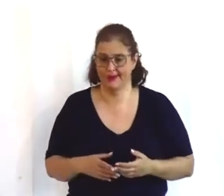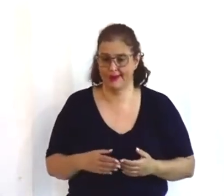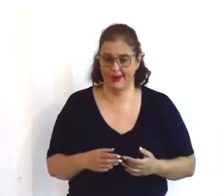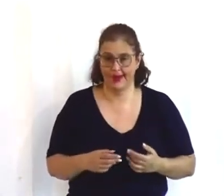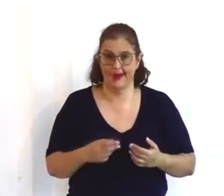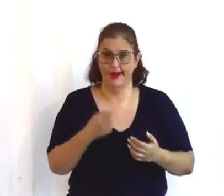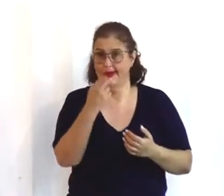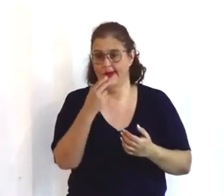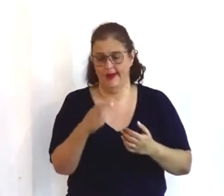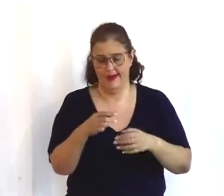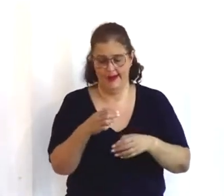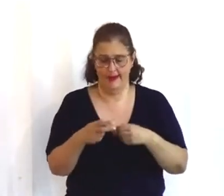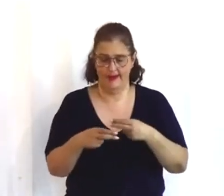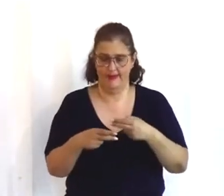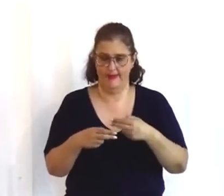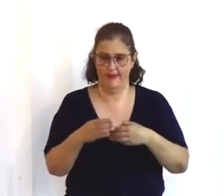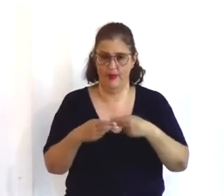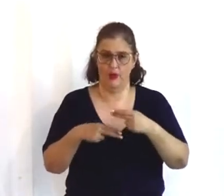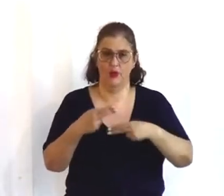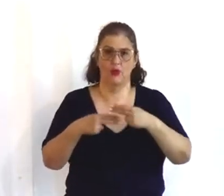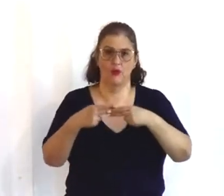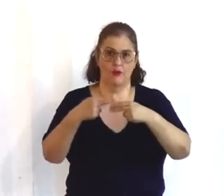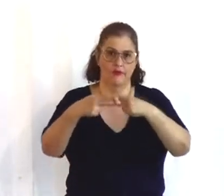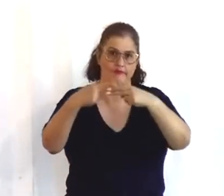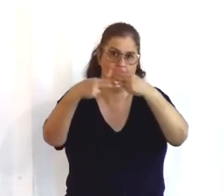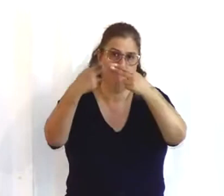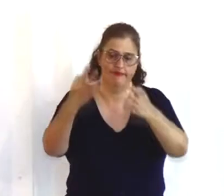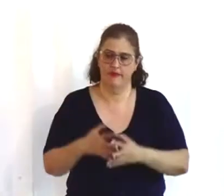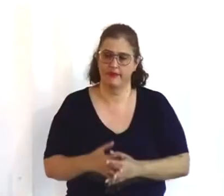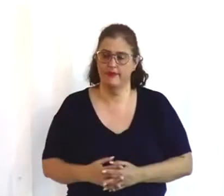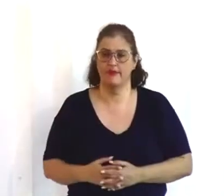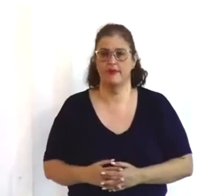disso. Mas há alguns números na Bíblia que devem ser